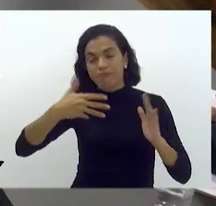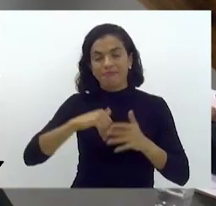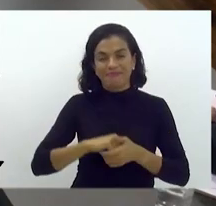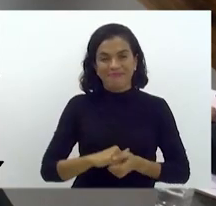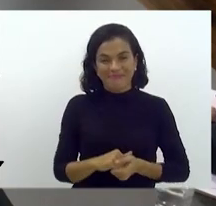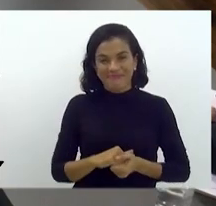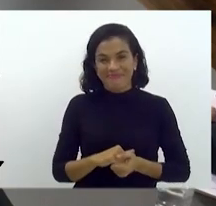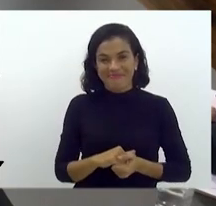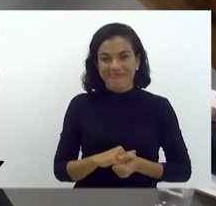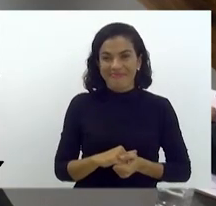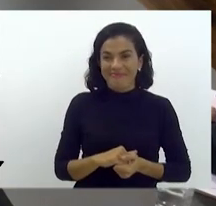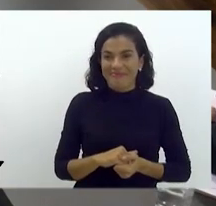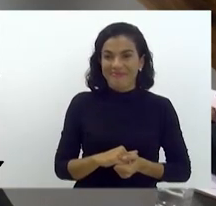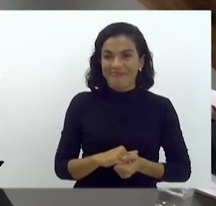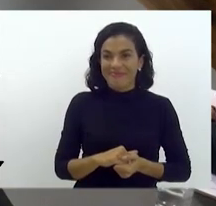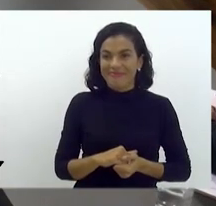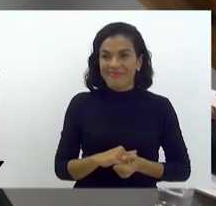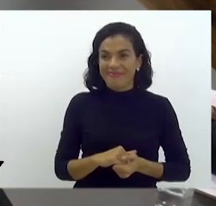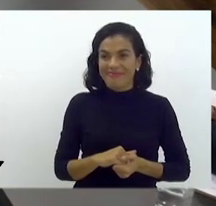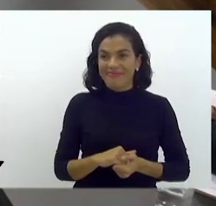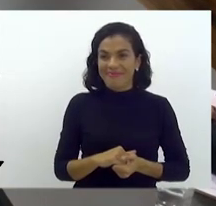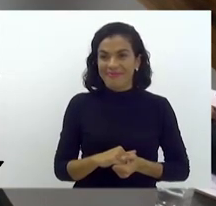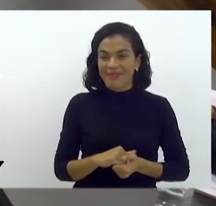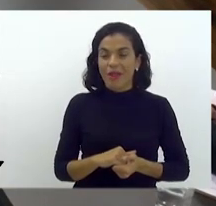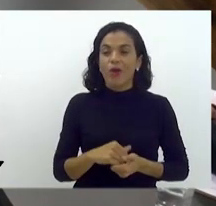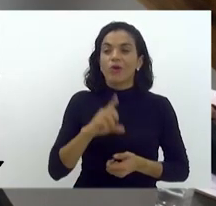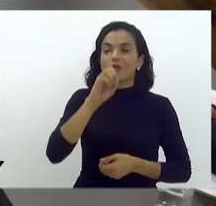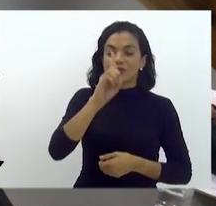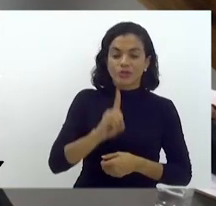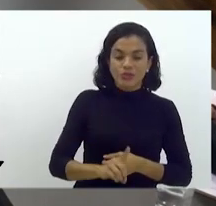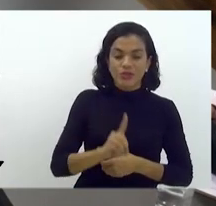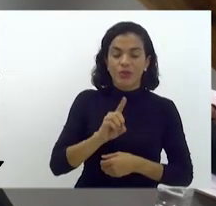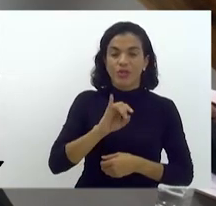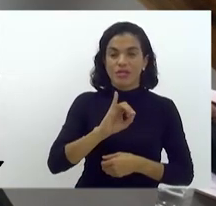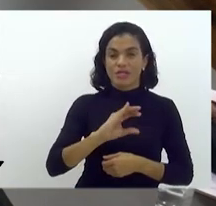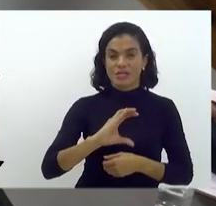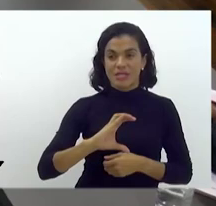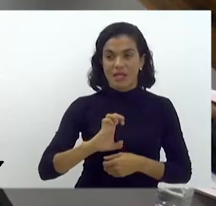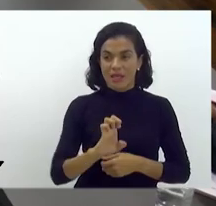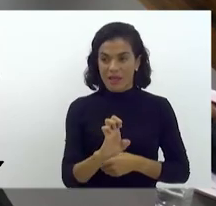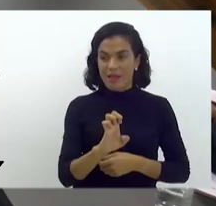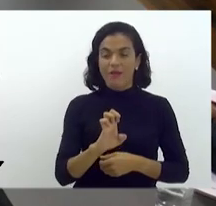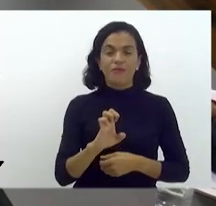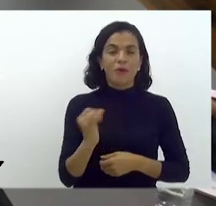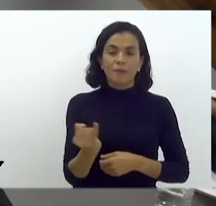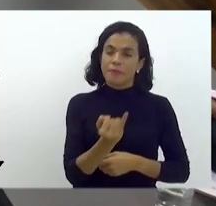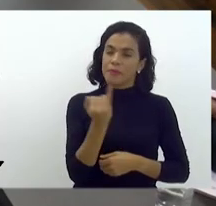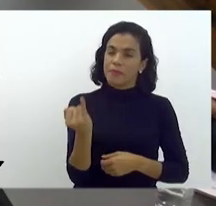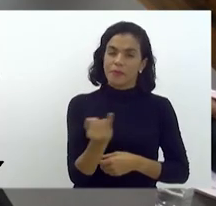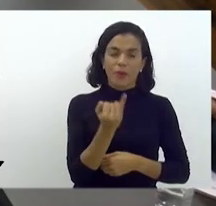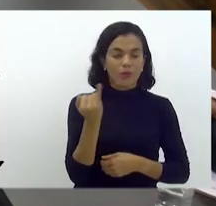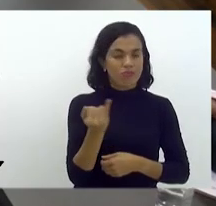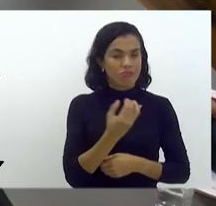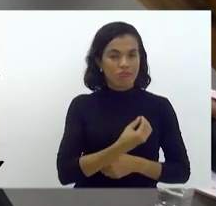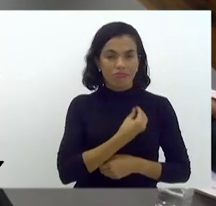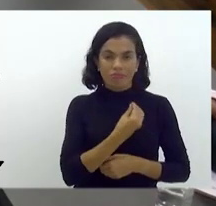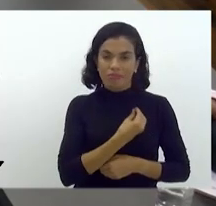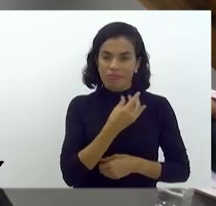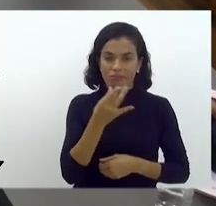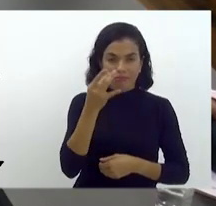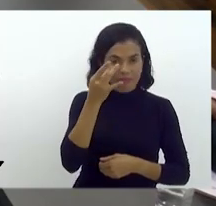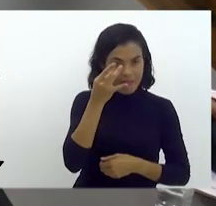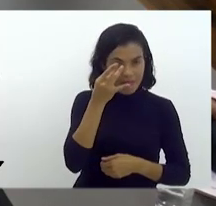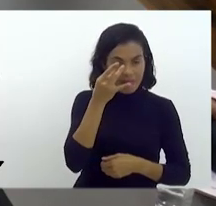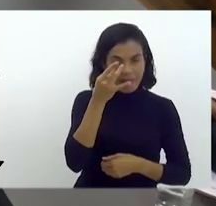para o Dr Lil em seguida para o nosso diretor do ce agradecendo que foi muito importante né as